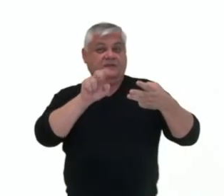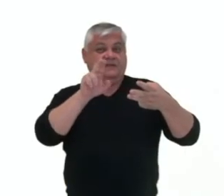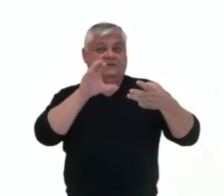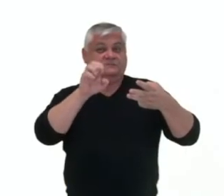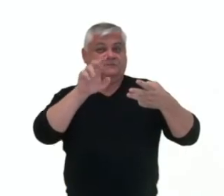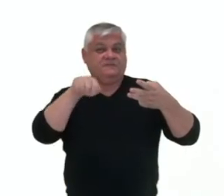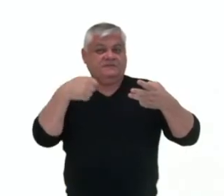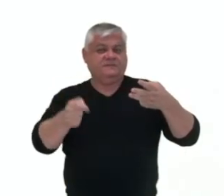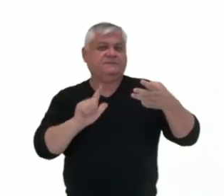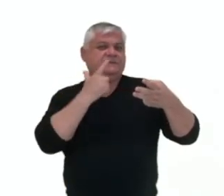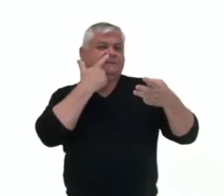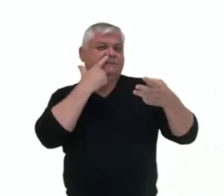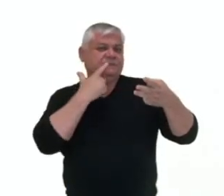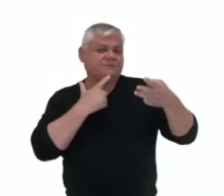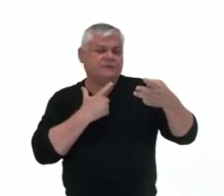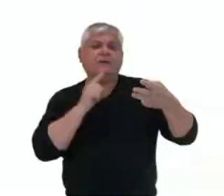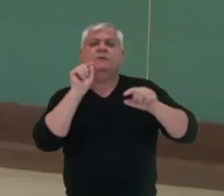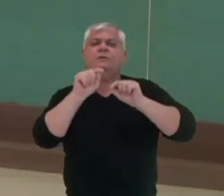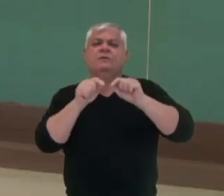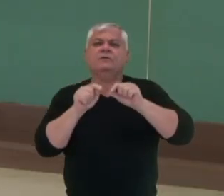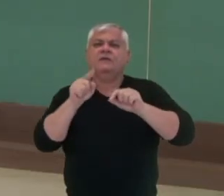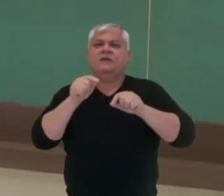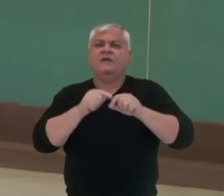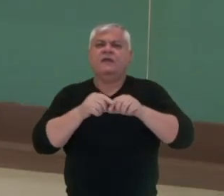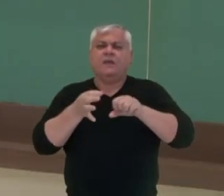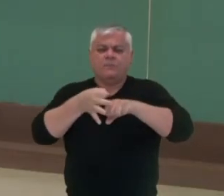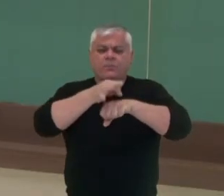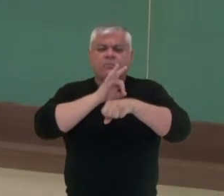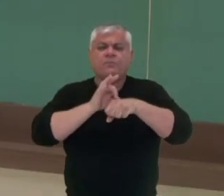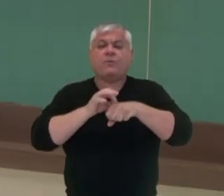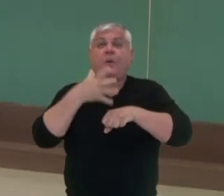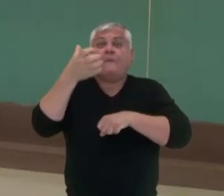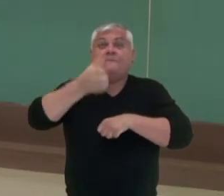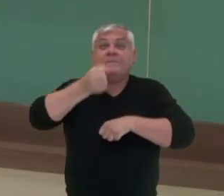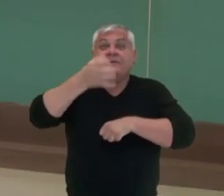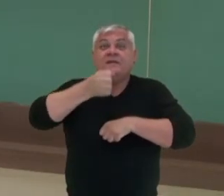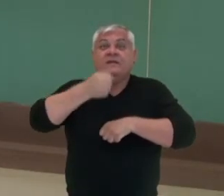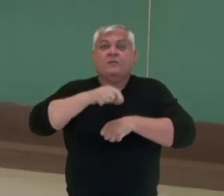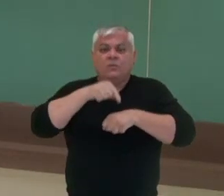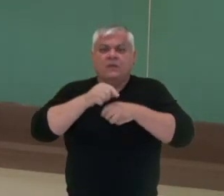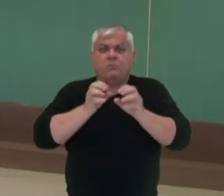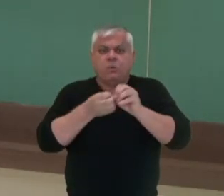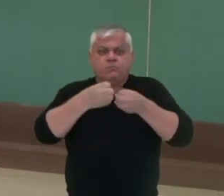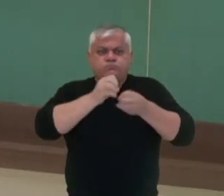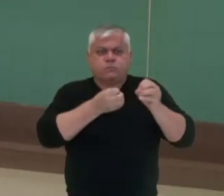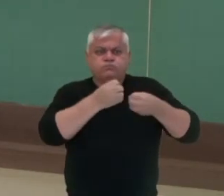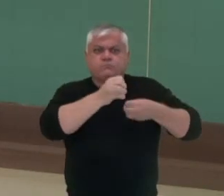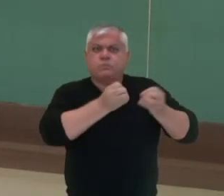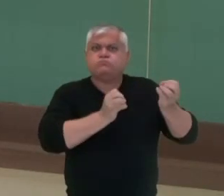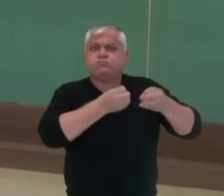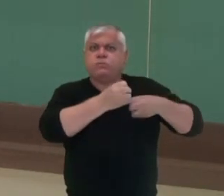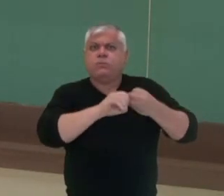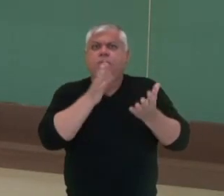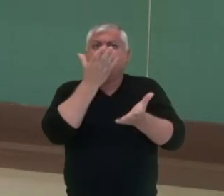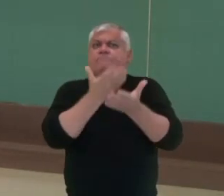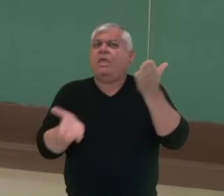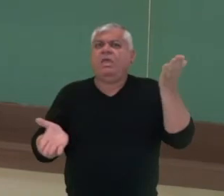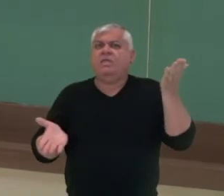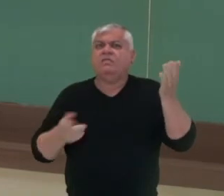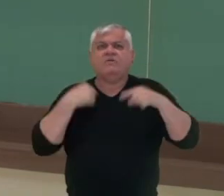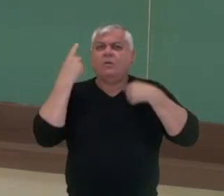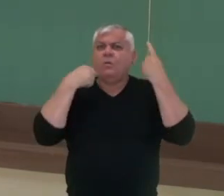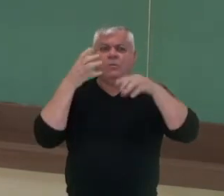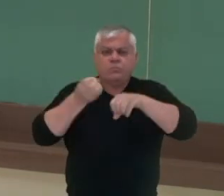glóbulos brancos, ou seja, as células de defesa. Elas são produzidas no nosso corpo e elas perdem a característica e começam a